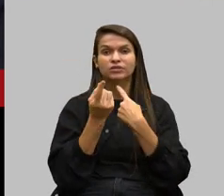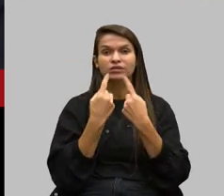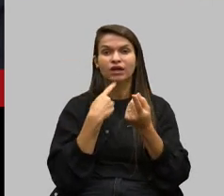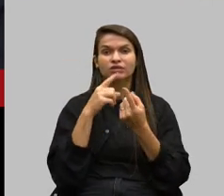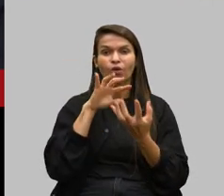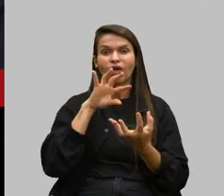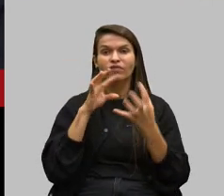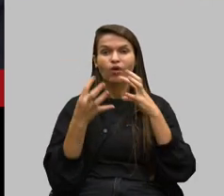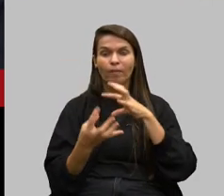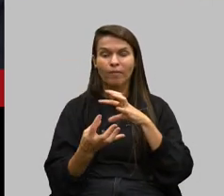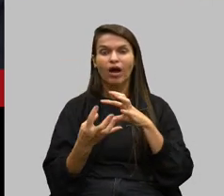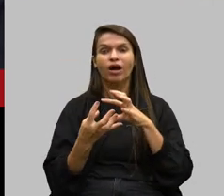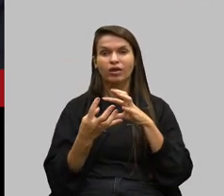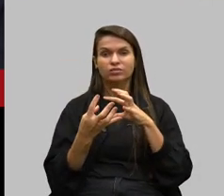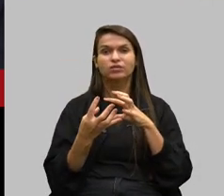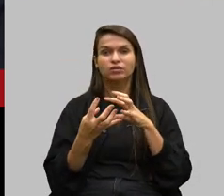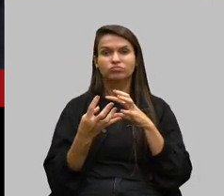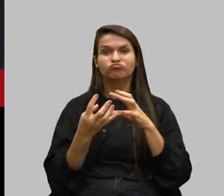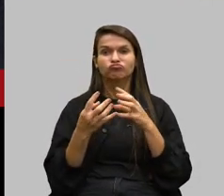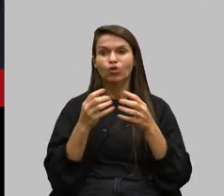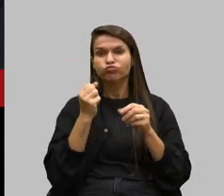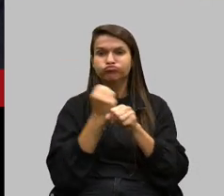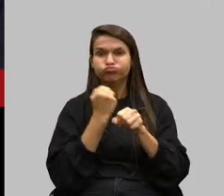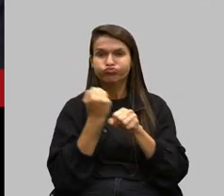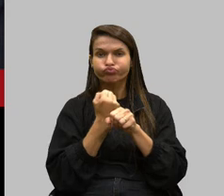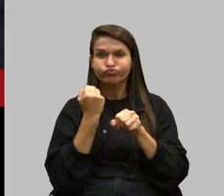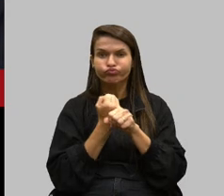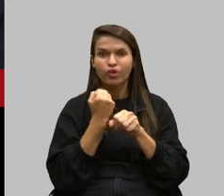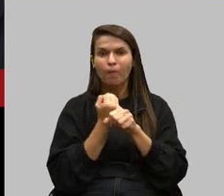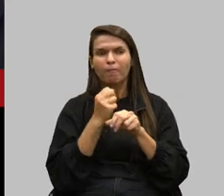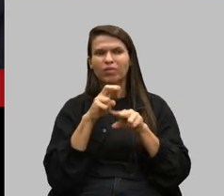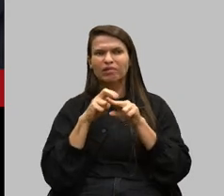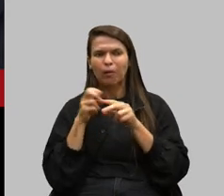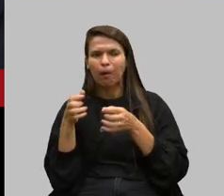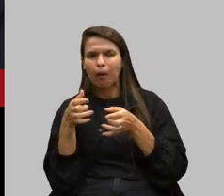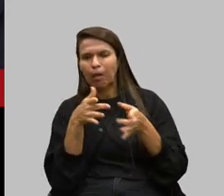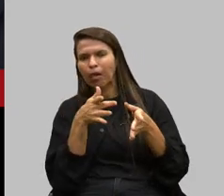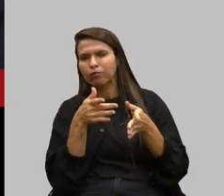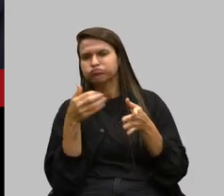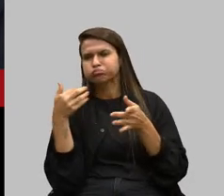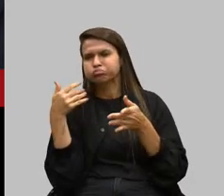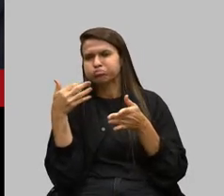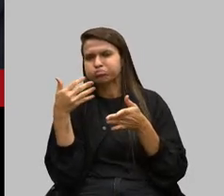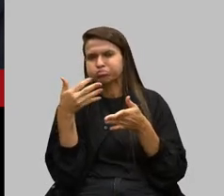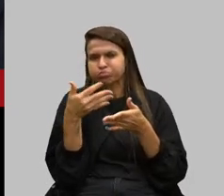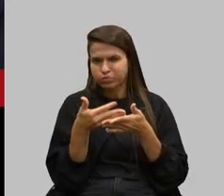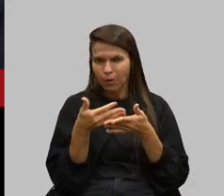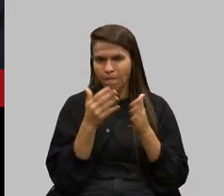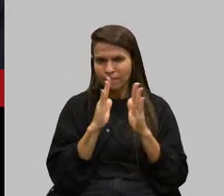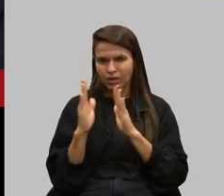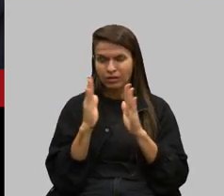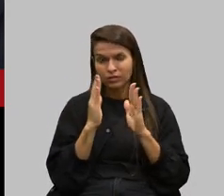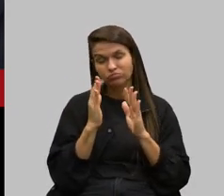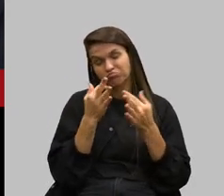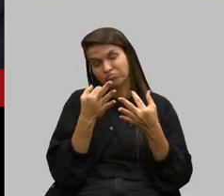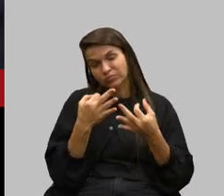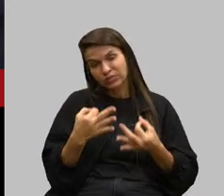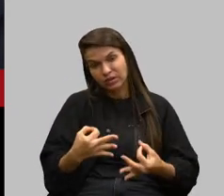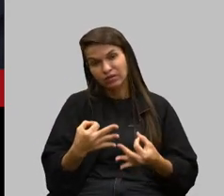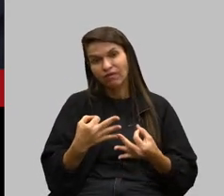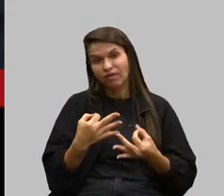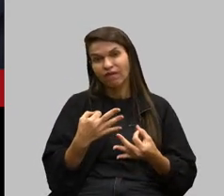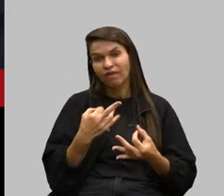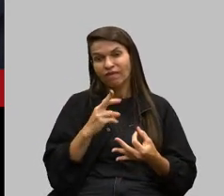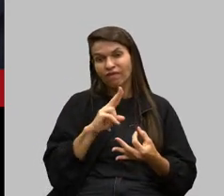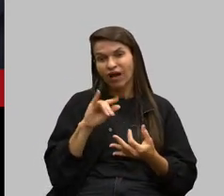reformadas né e reconstruídas Porque ficaram abandonadas por muito tempo eh certamente vai investir